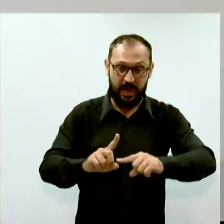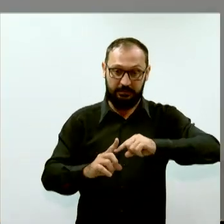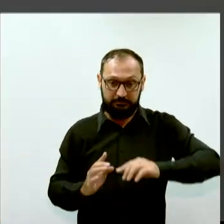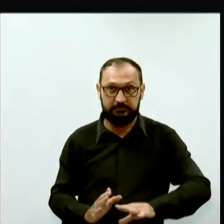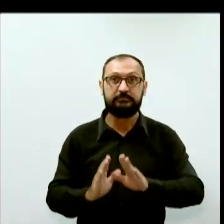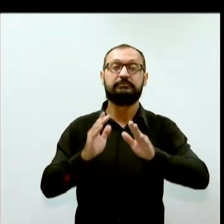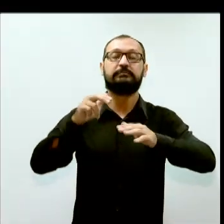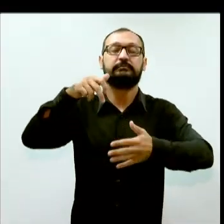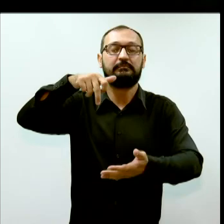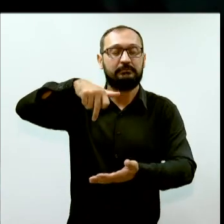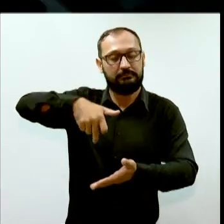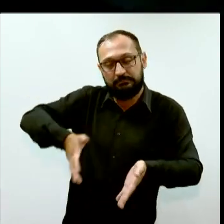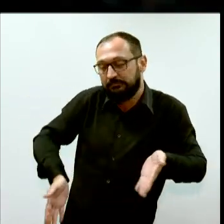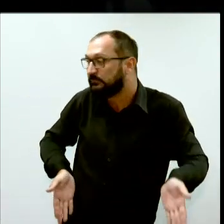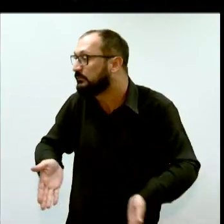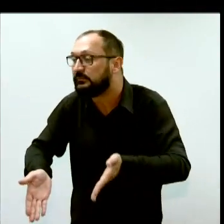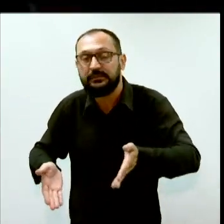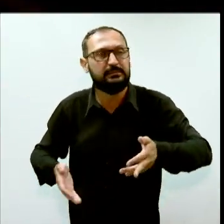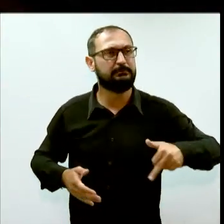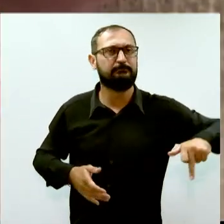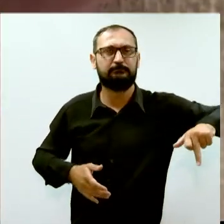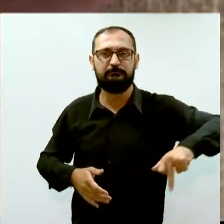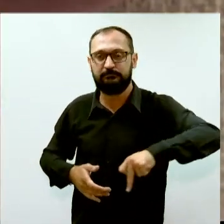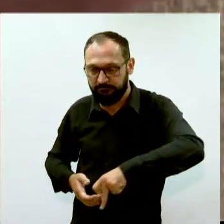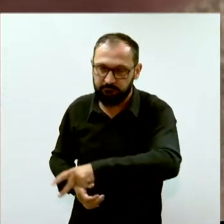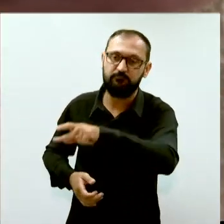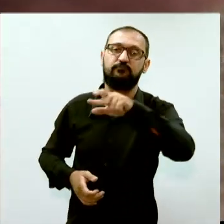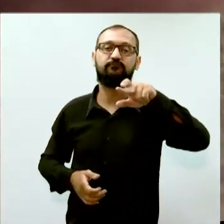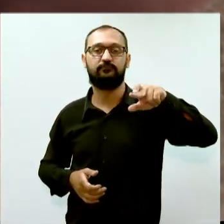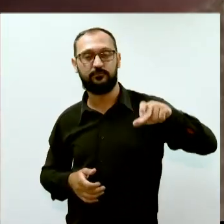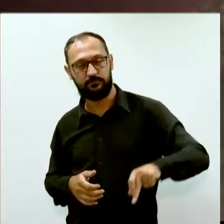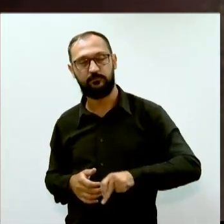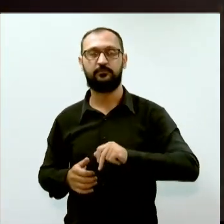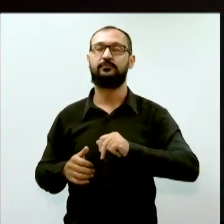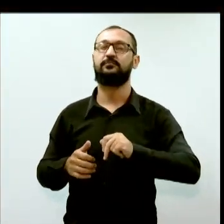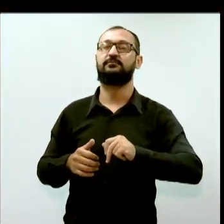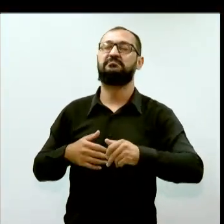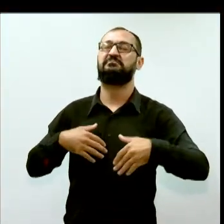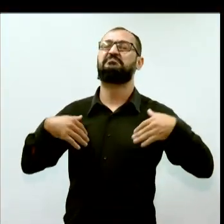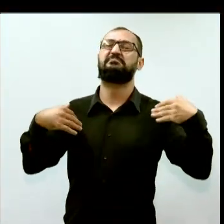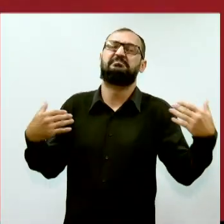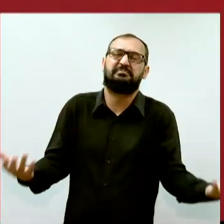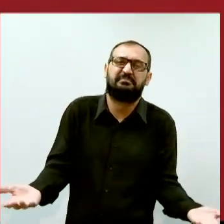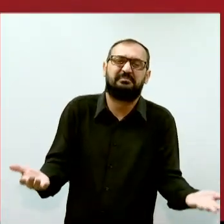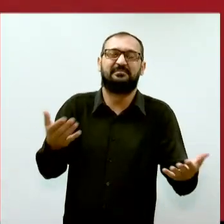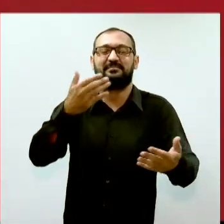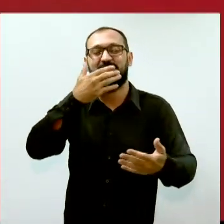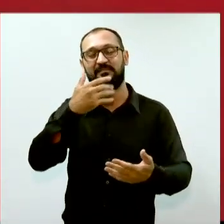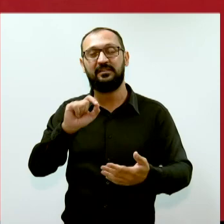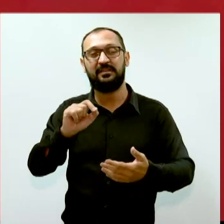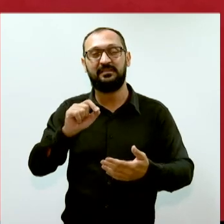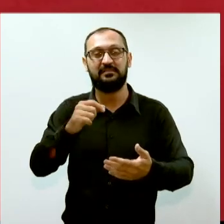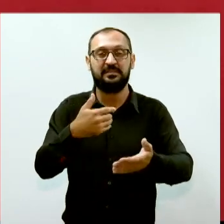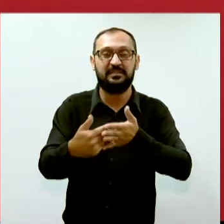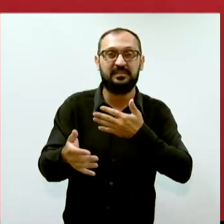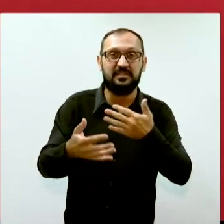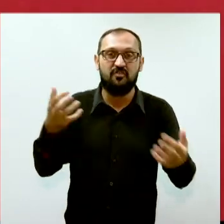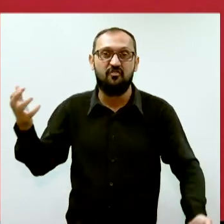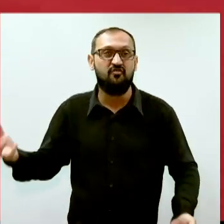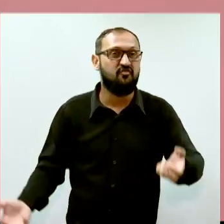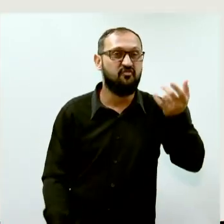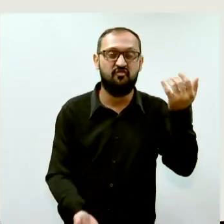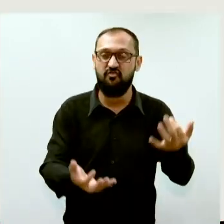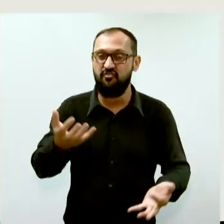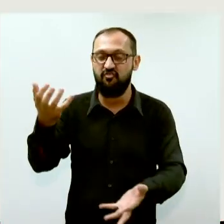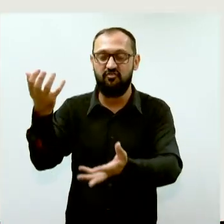cova, curupira, se o saci cruzar a perna. Nem que o